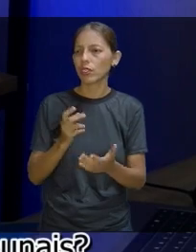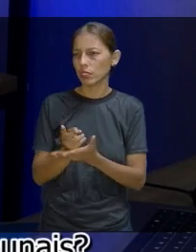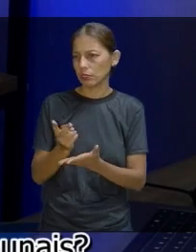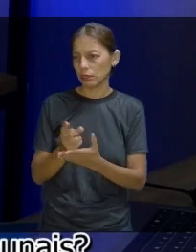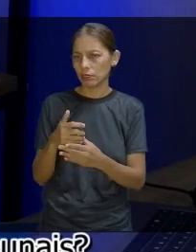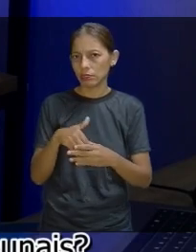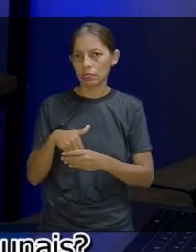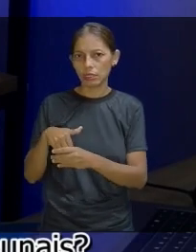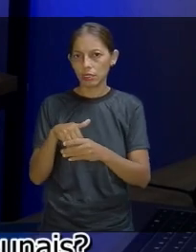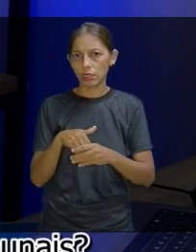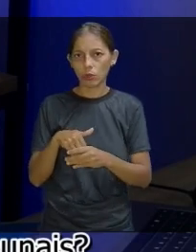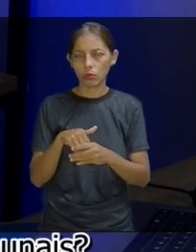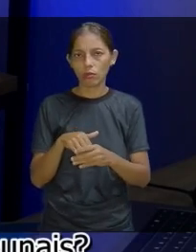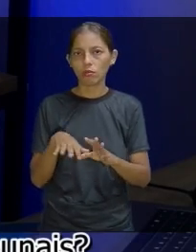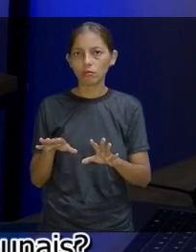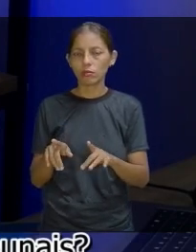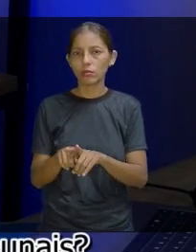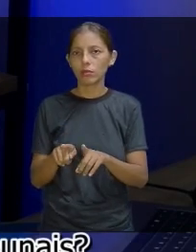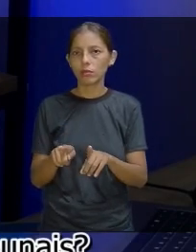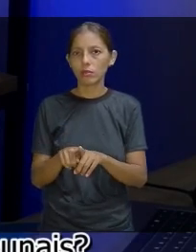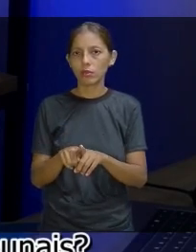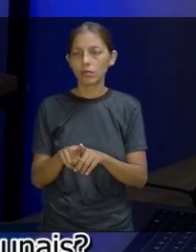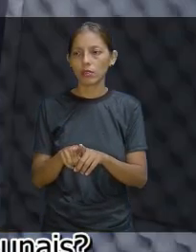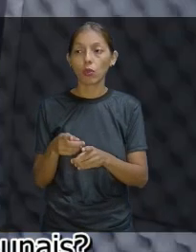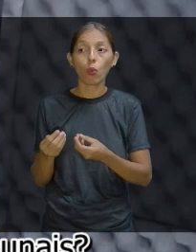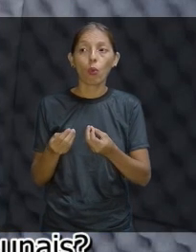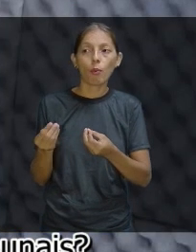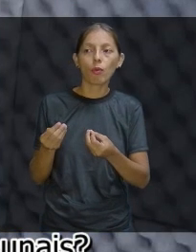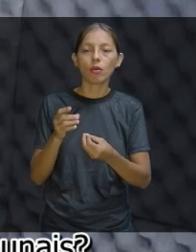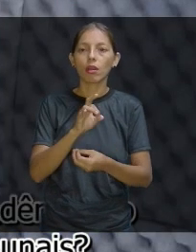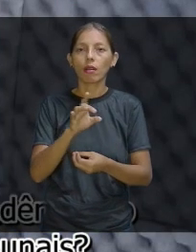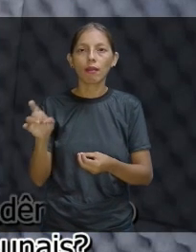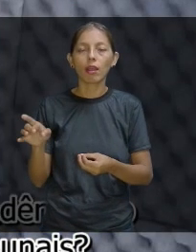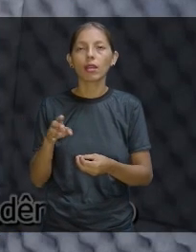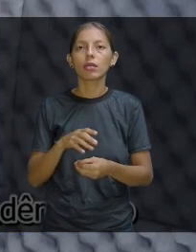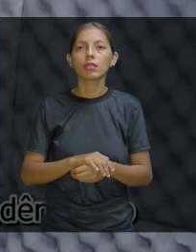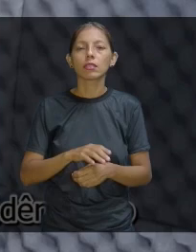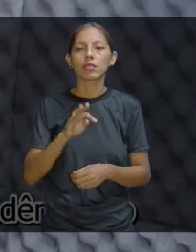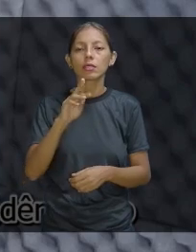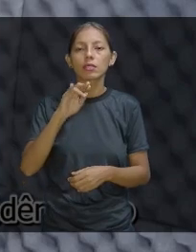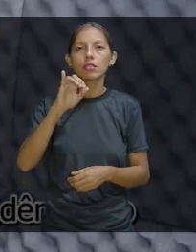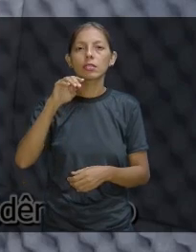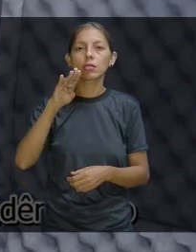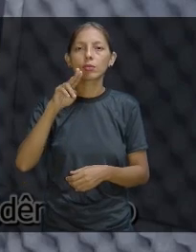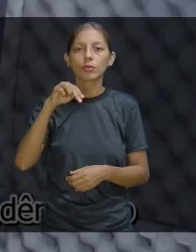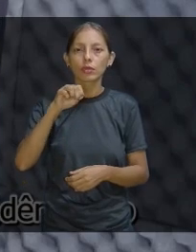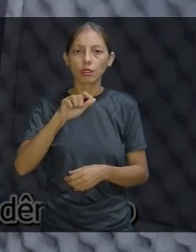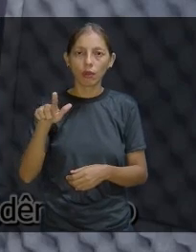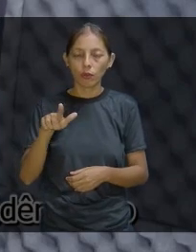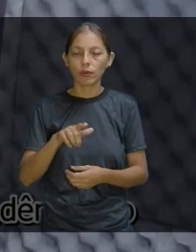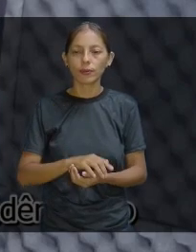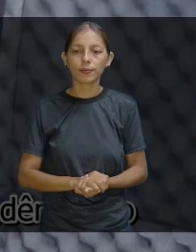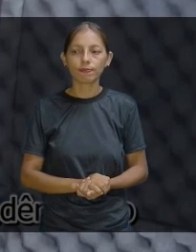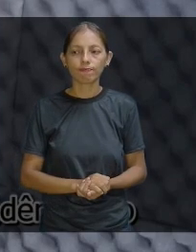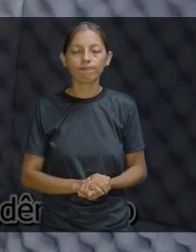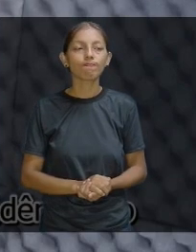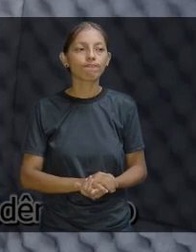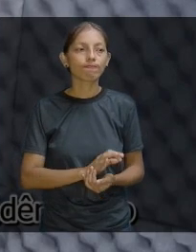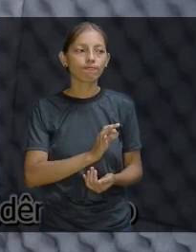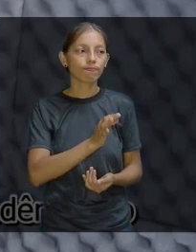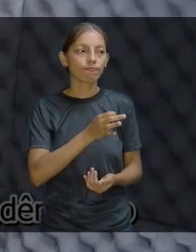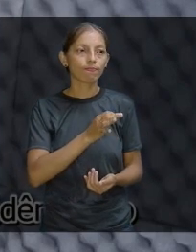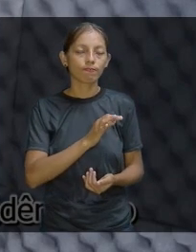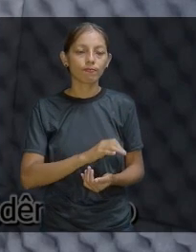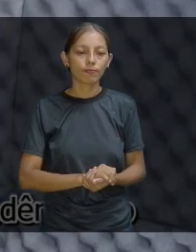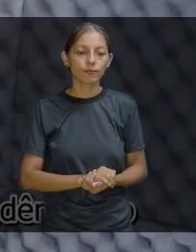maneira de atuar dos tribunais? A cada 2 anos nós temos esse desafio.